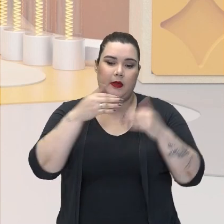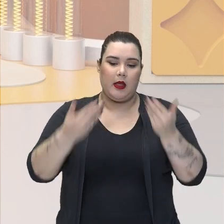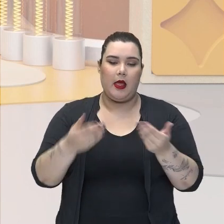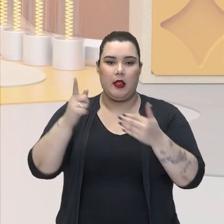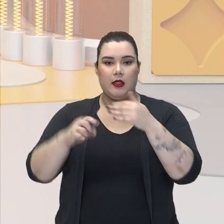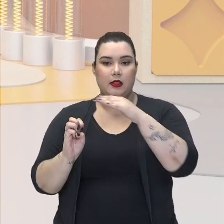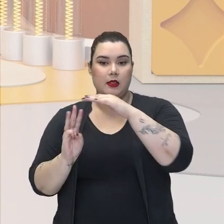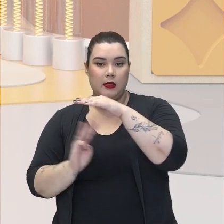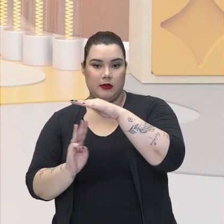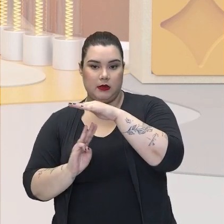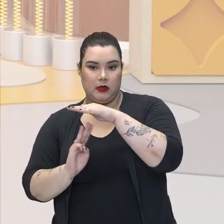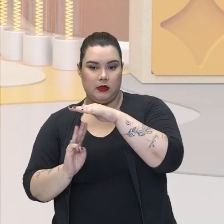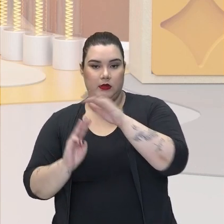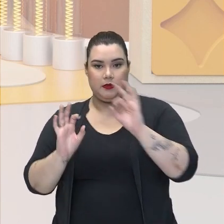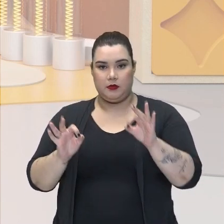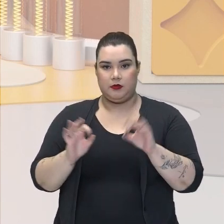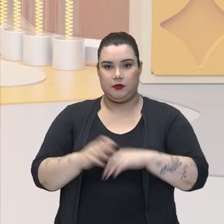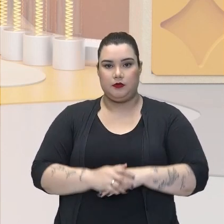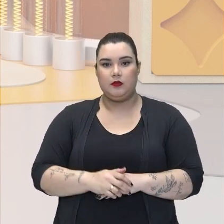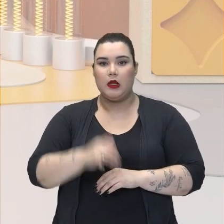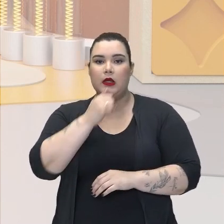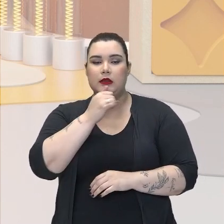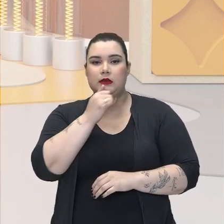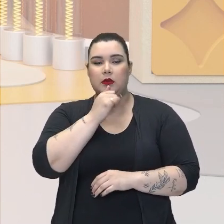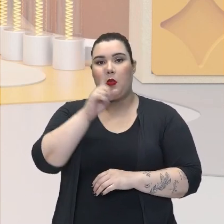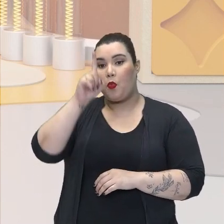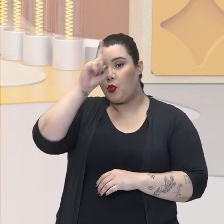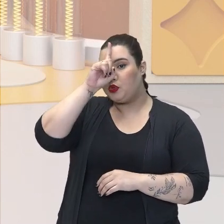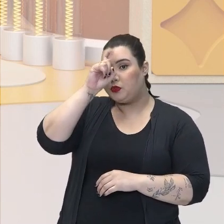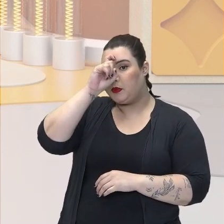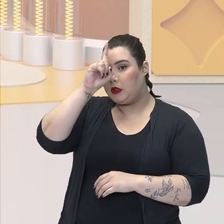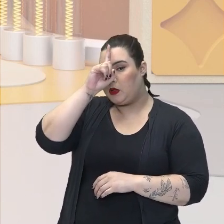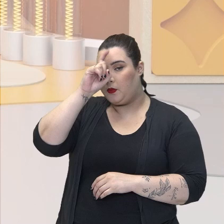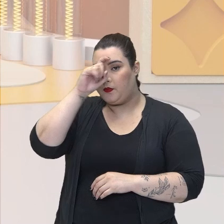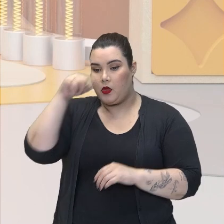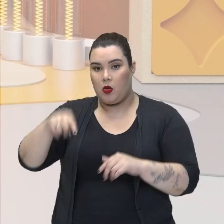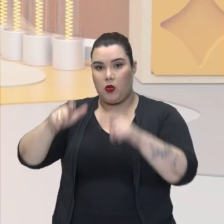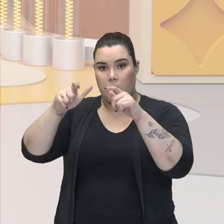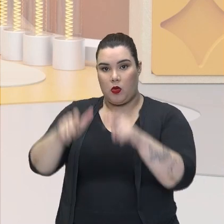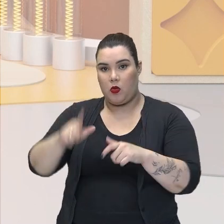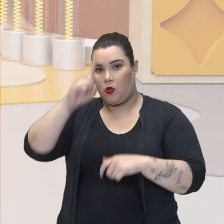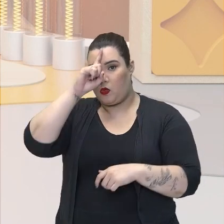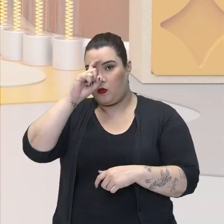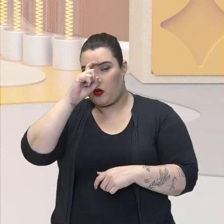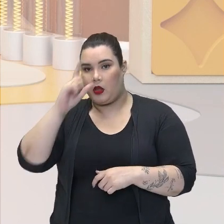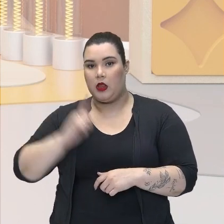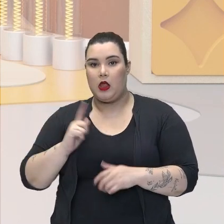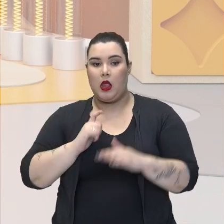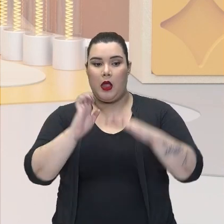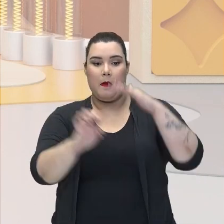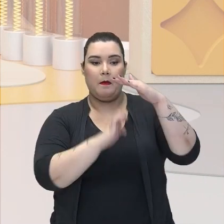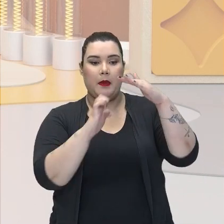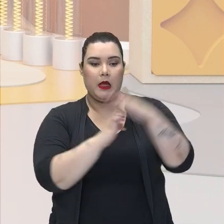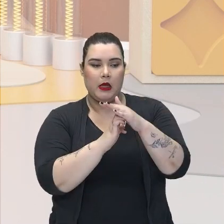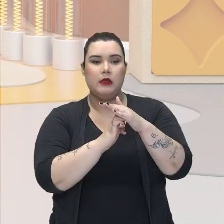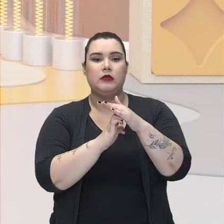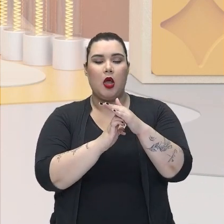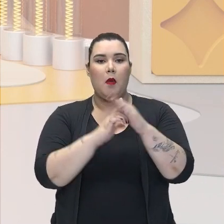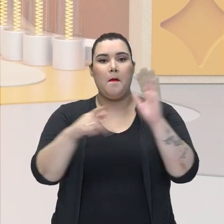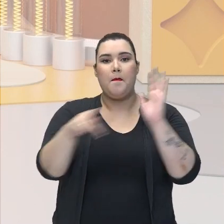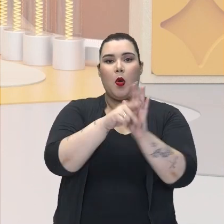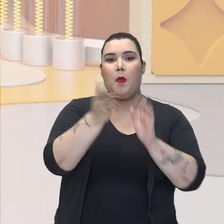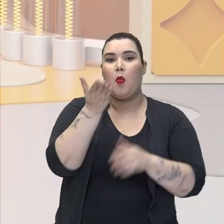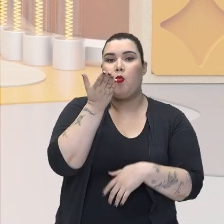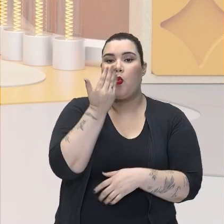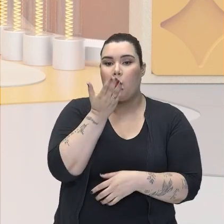de terceirização. Imaginem comigo aqui um hospital. Aí esse hospital, ele contratou uma empresa para fornecer comida. Aí essa empresa